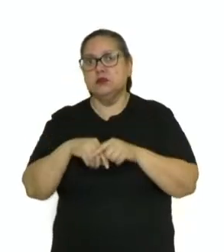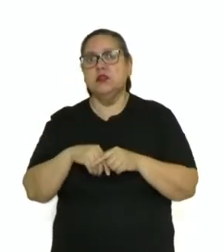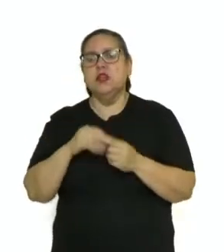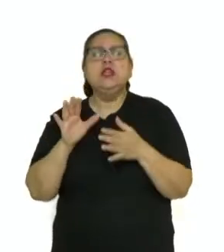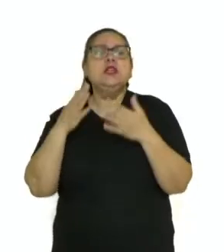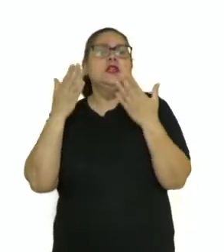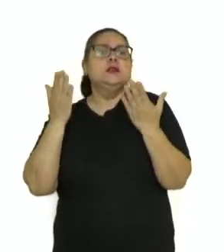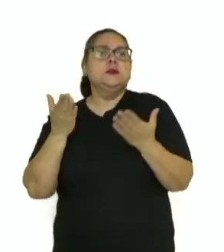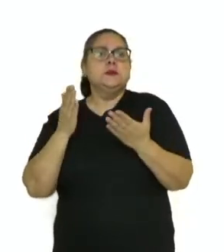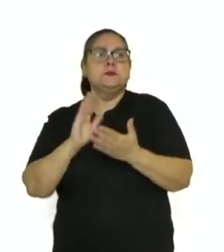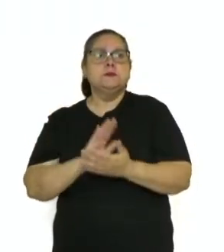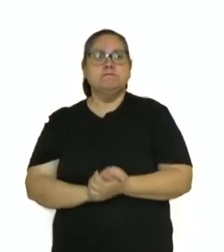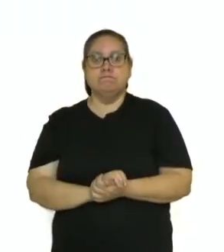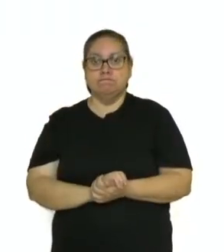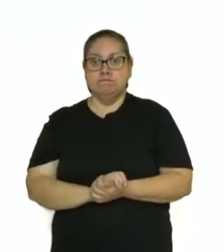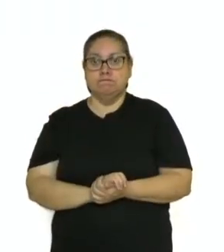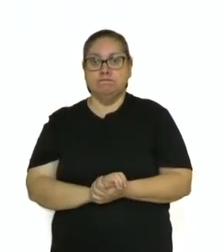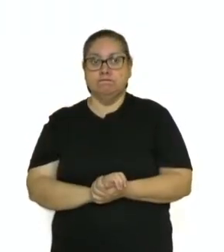E aí?